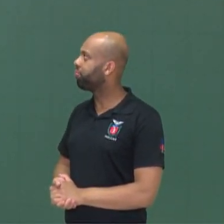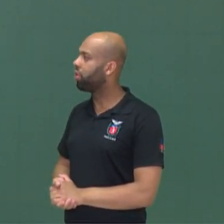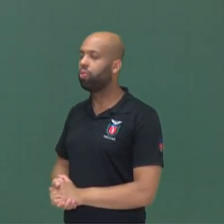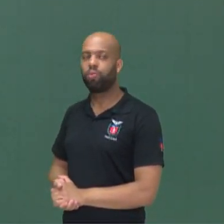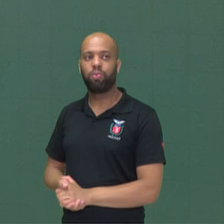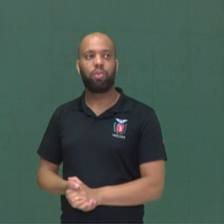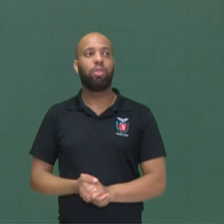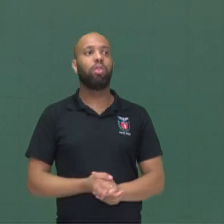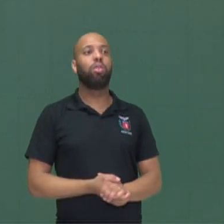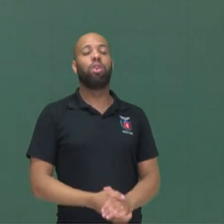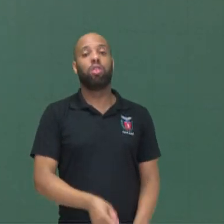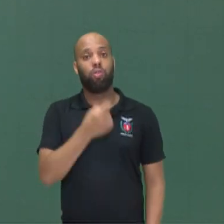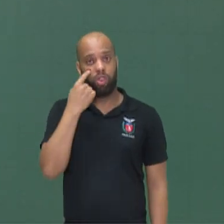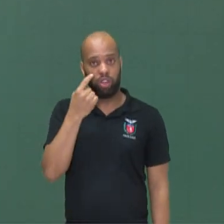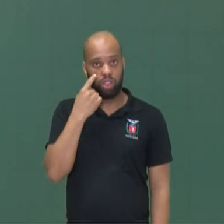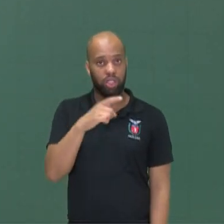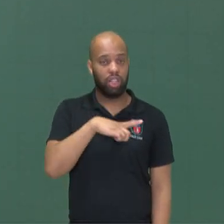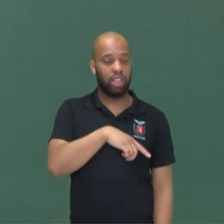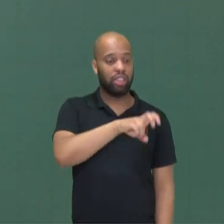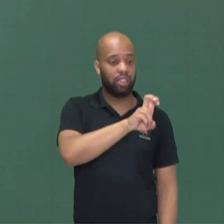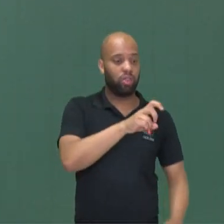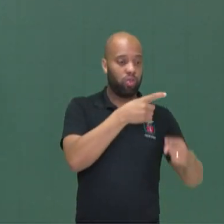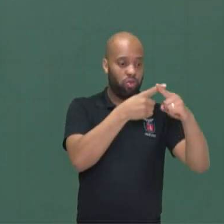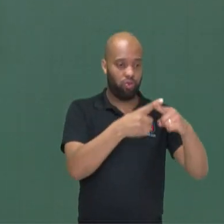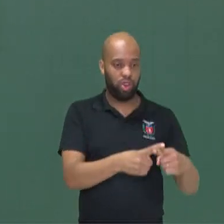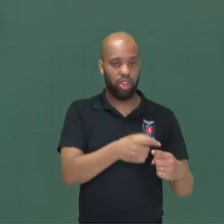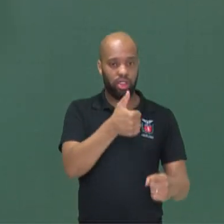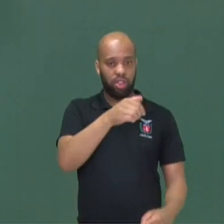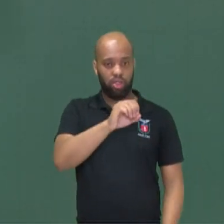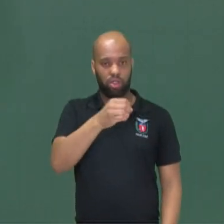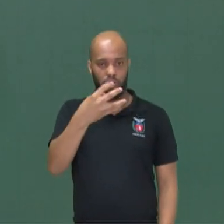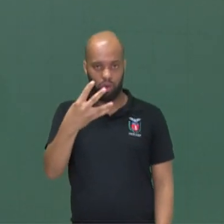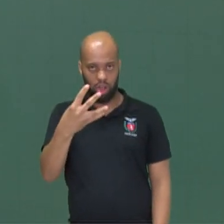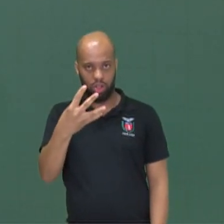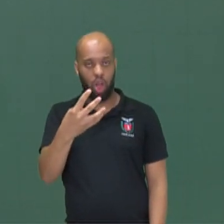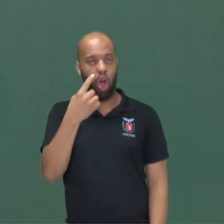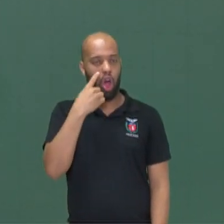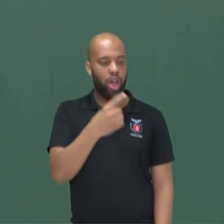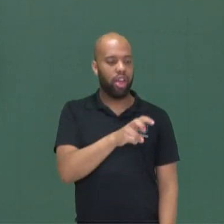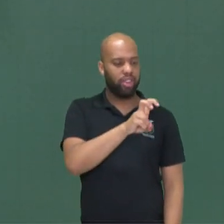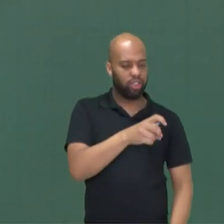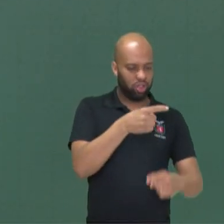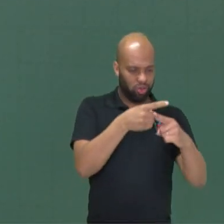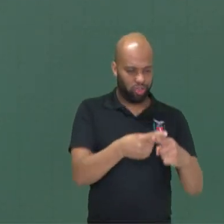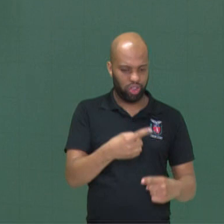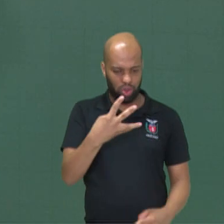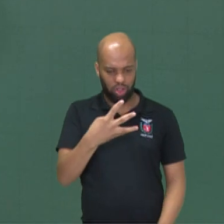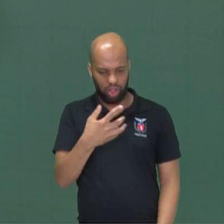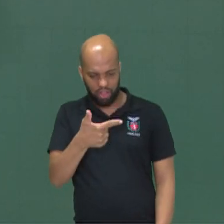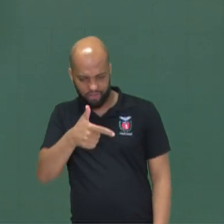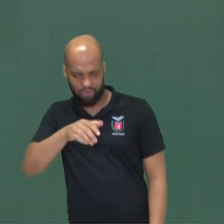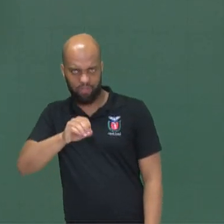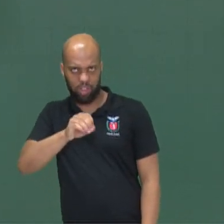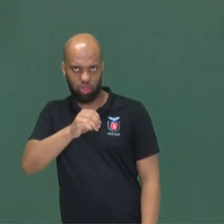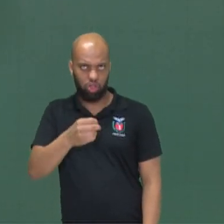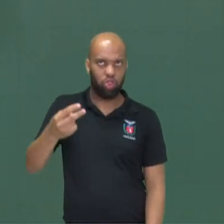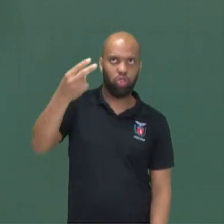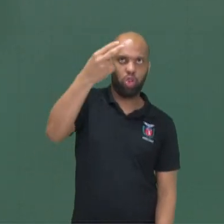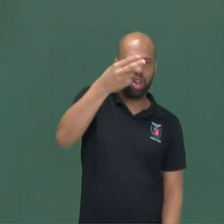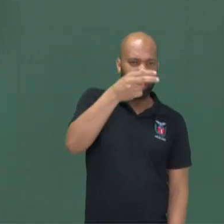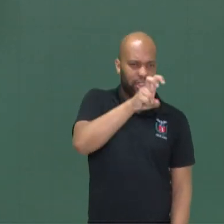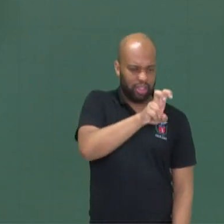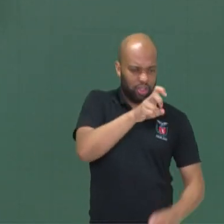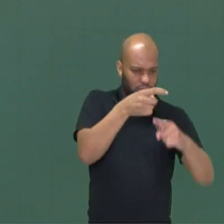Então, olha só. 5 vezes 104 dá quanto? 5 vezes 4 é 20, vai 2. 5 vezes